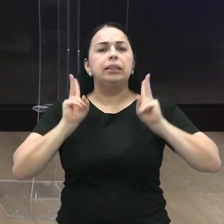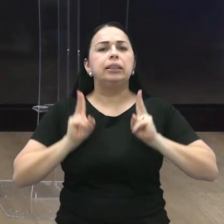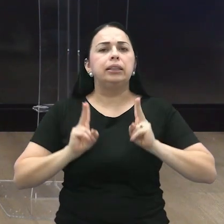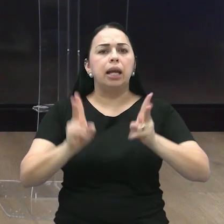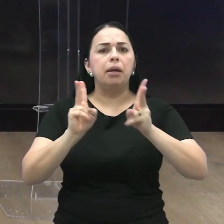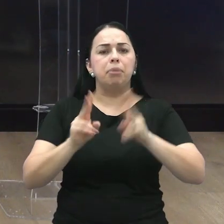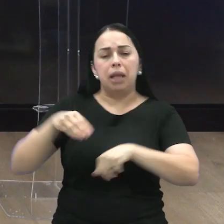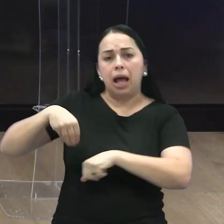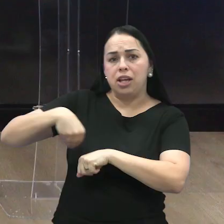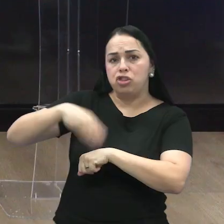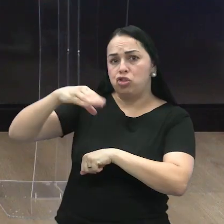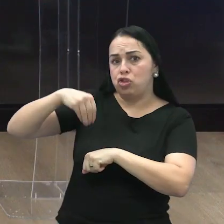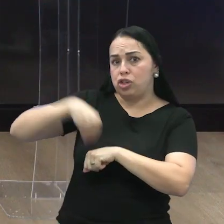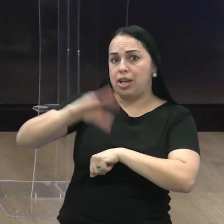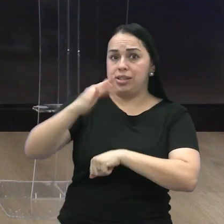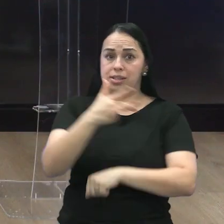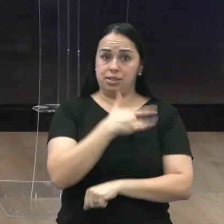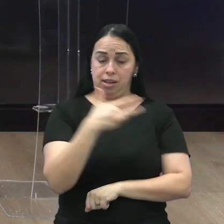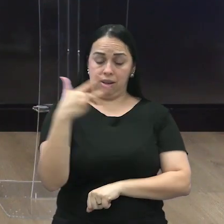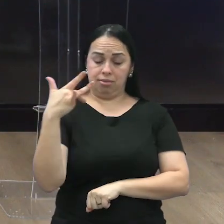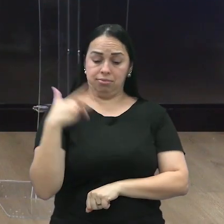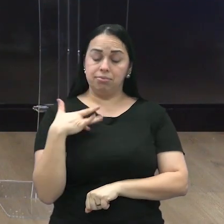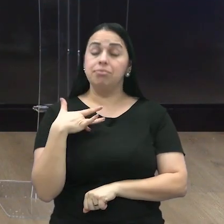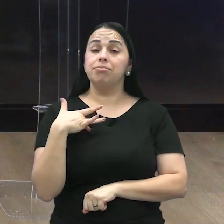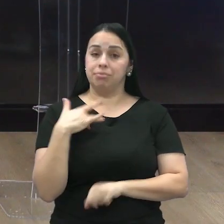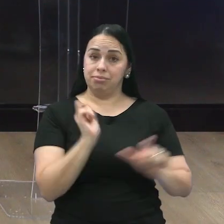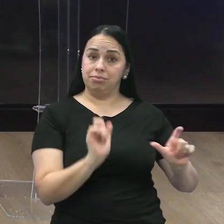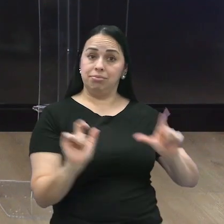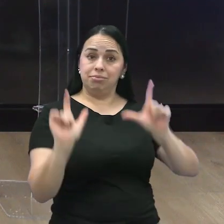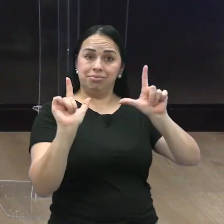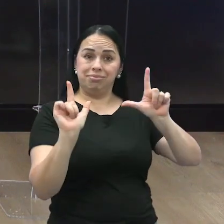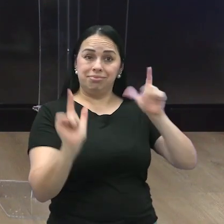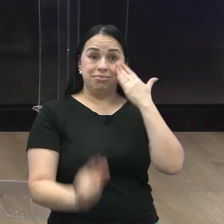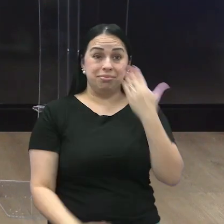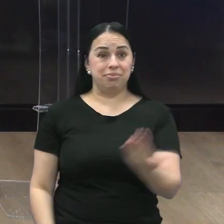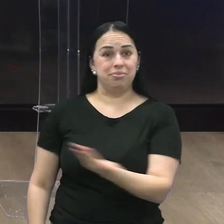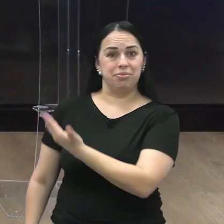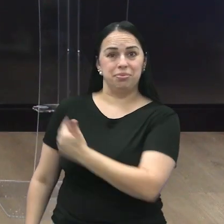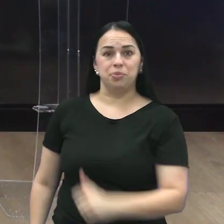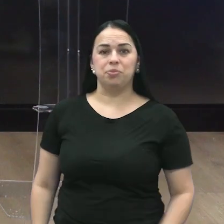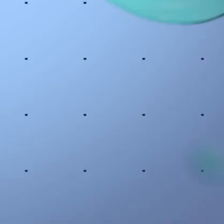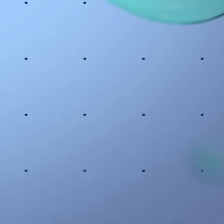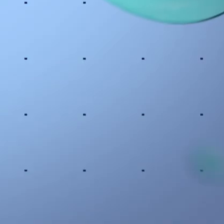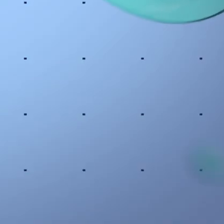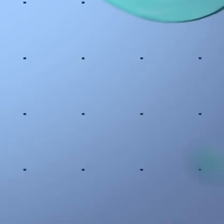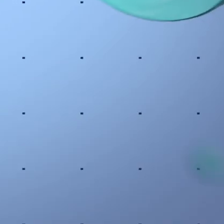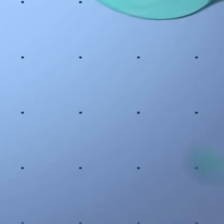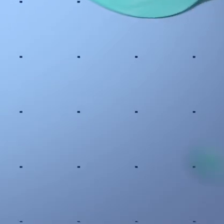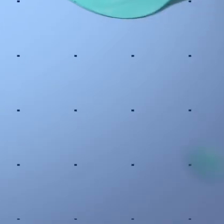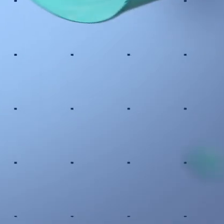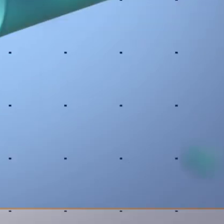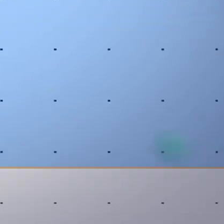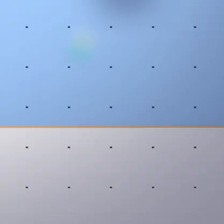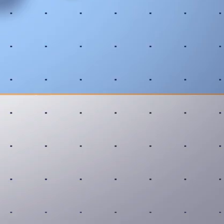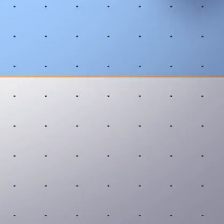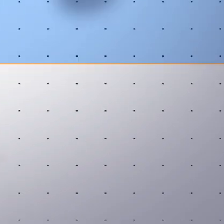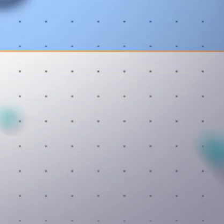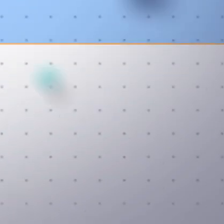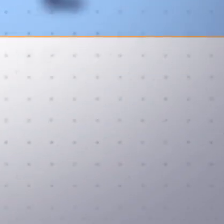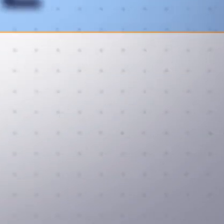abre espaço para dicas de bem-estar no quadro Pílulas de Saúde.